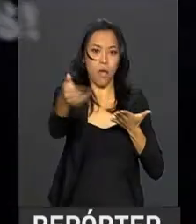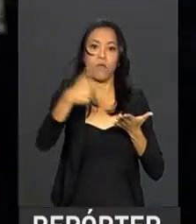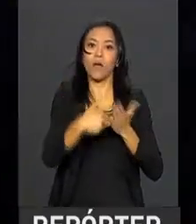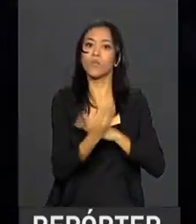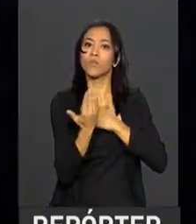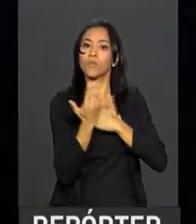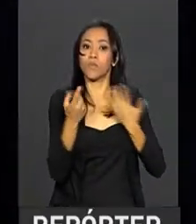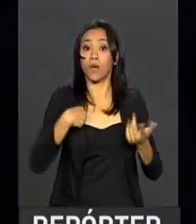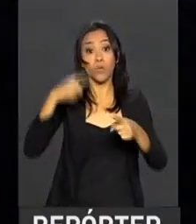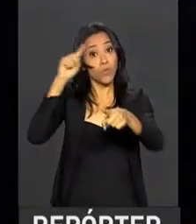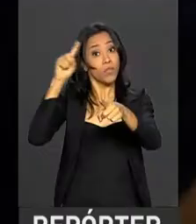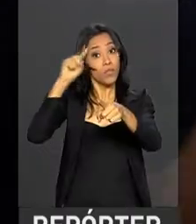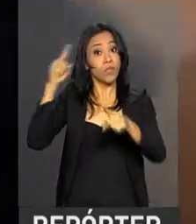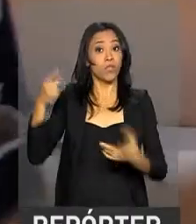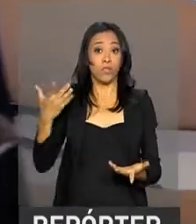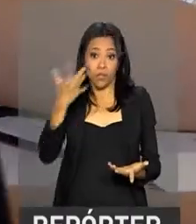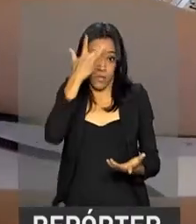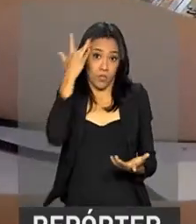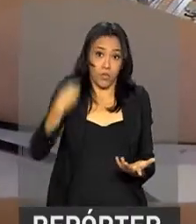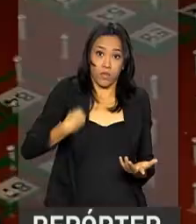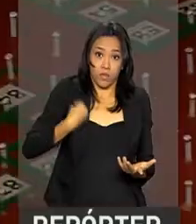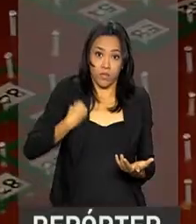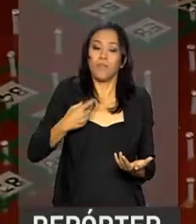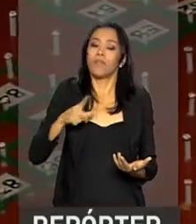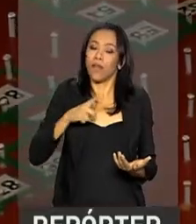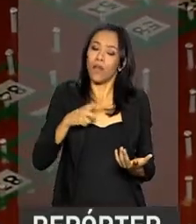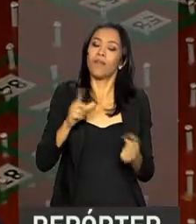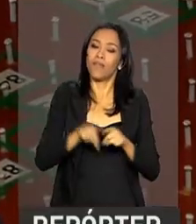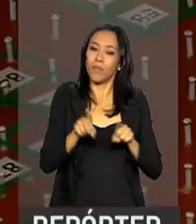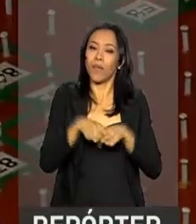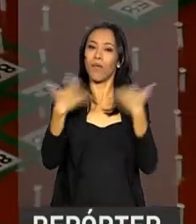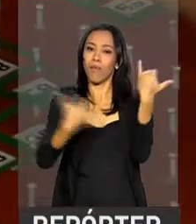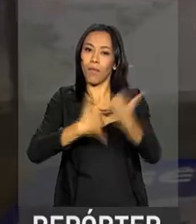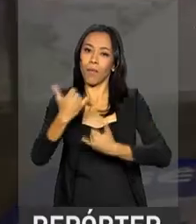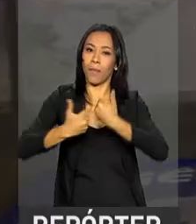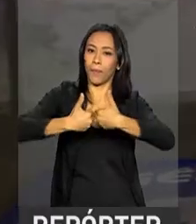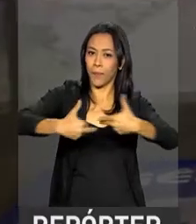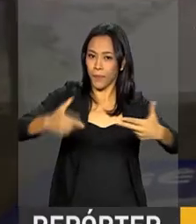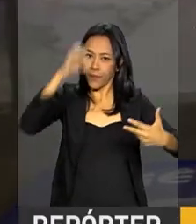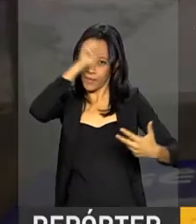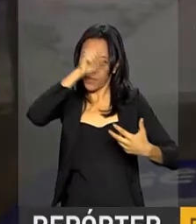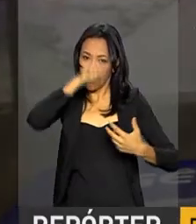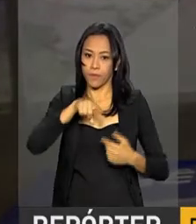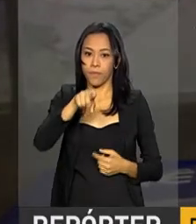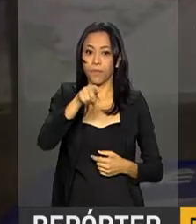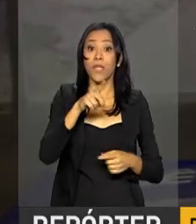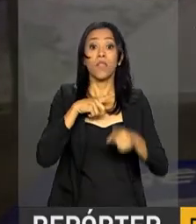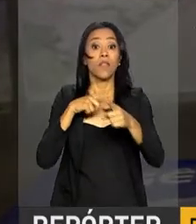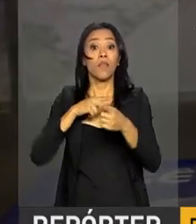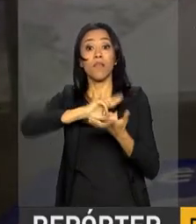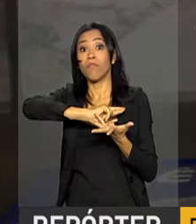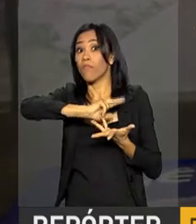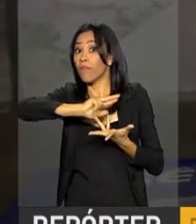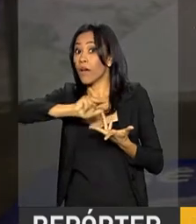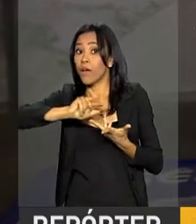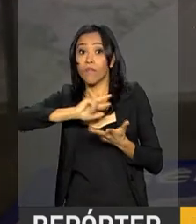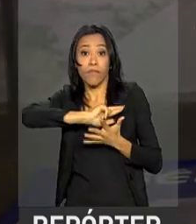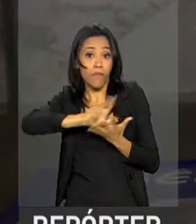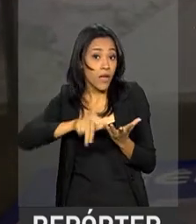dia, além do aprendizado, a diversão também fica garantida. Tem muitas coisas que eu não sabia antes